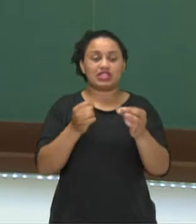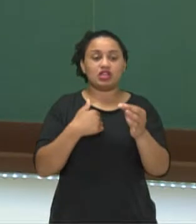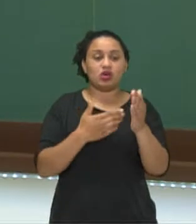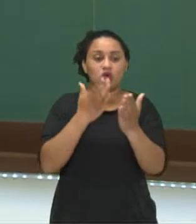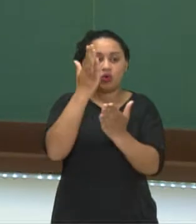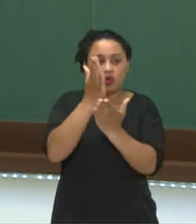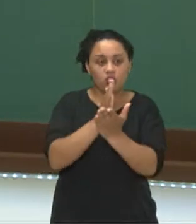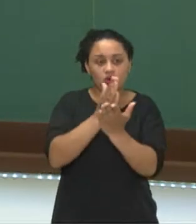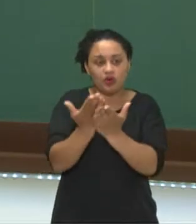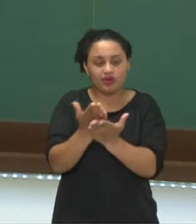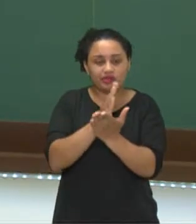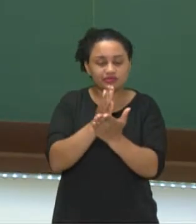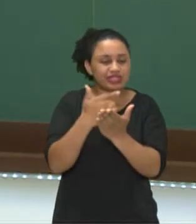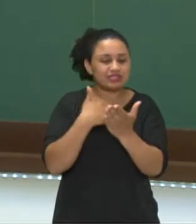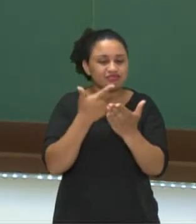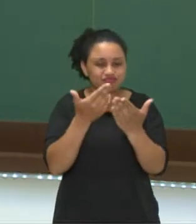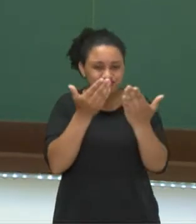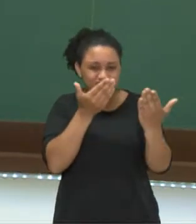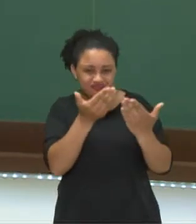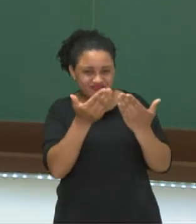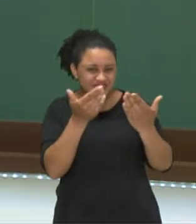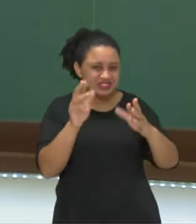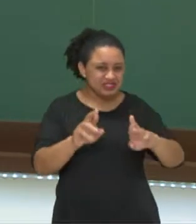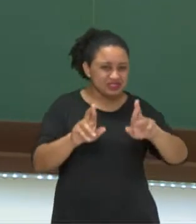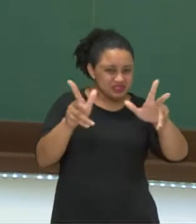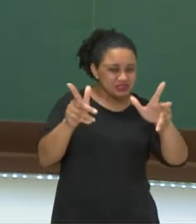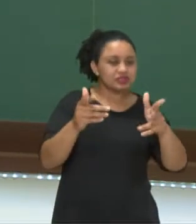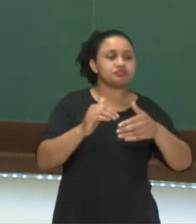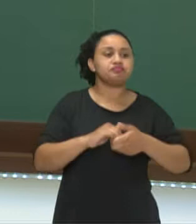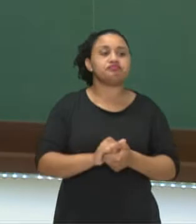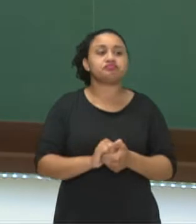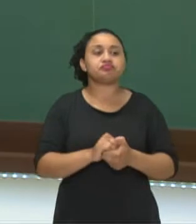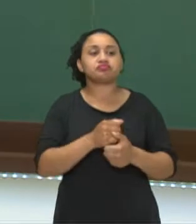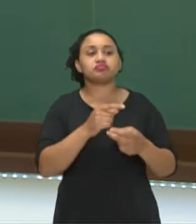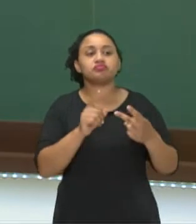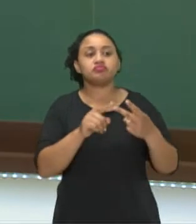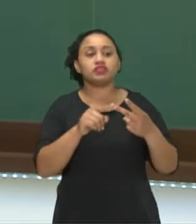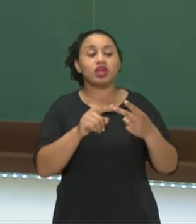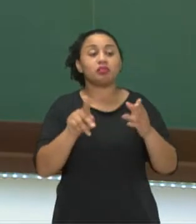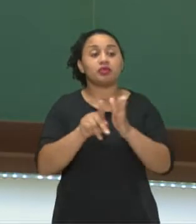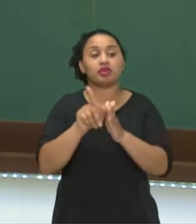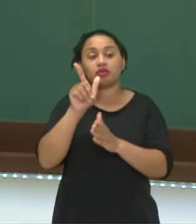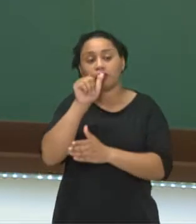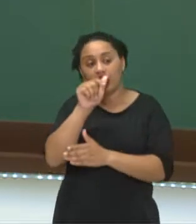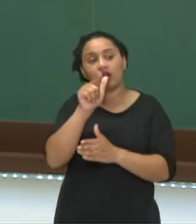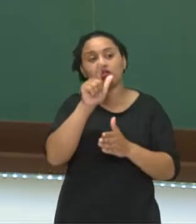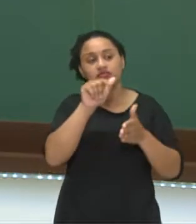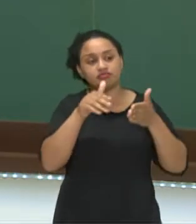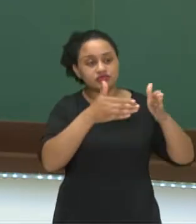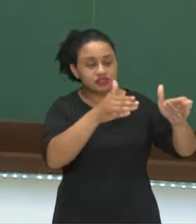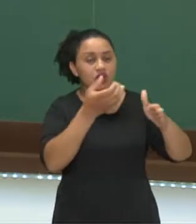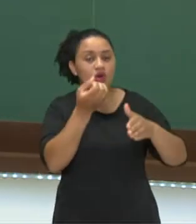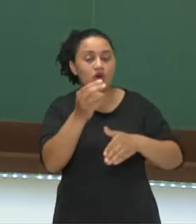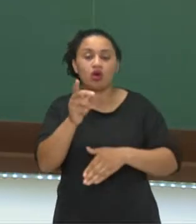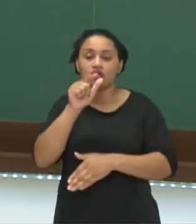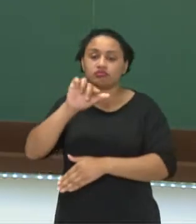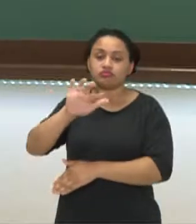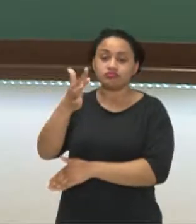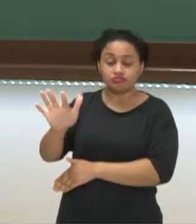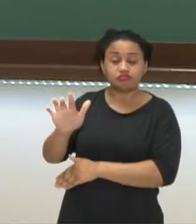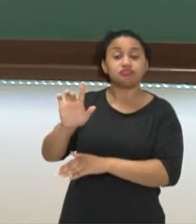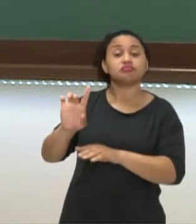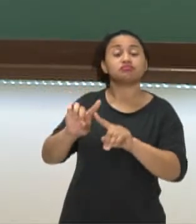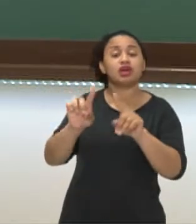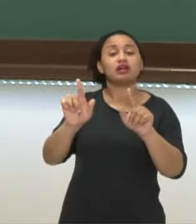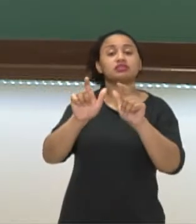um corte em qualquer parte desse corpo, ele vai ser assimétrico. São aquáticos de água doce ou marinhos, sendo que